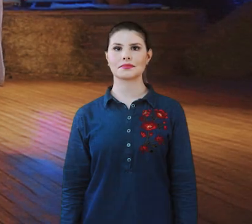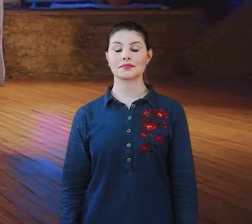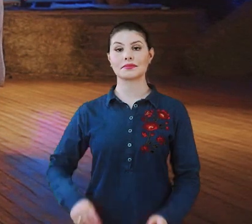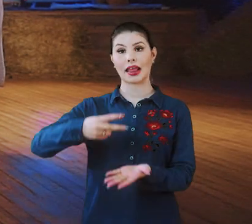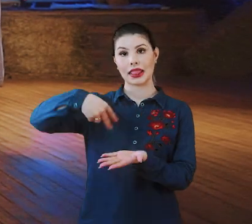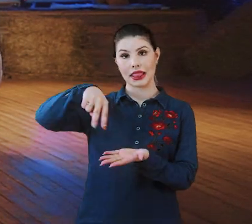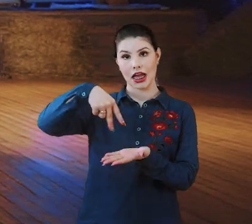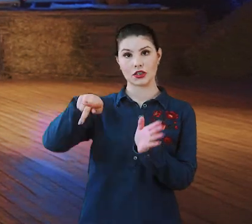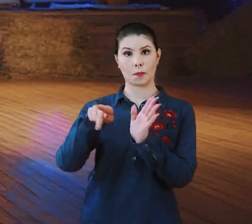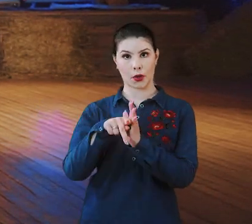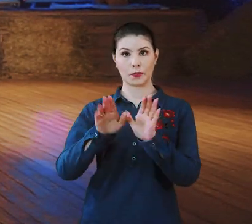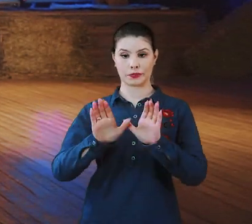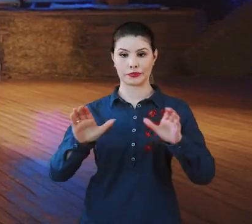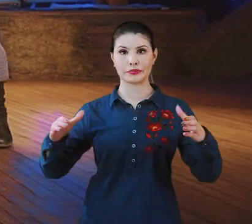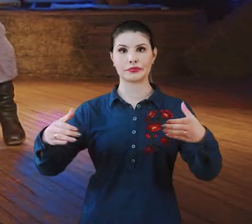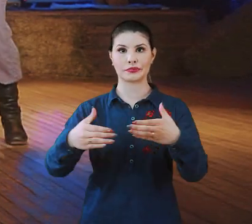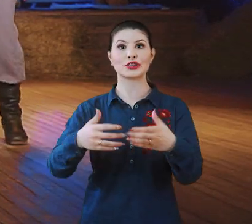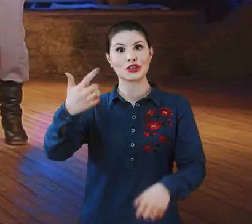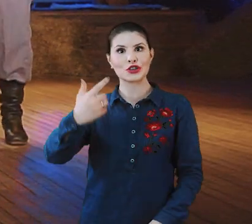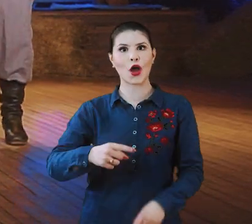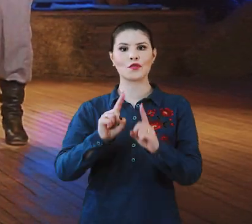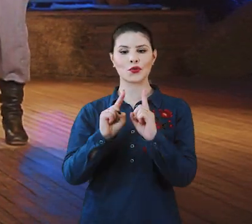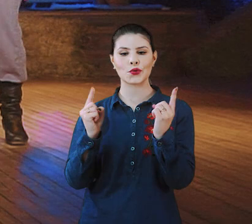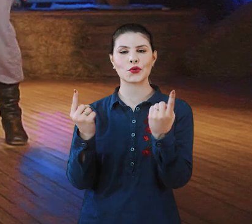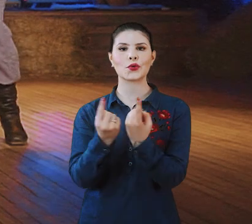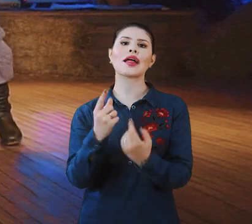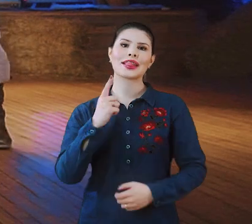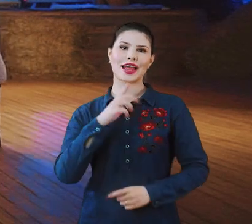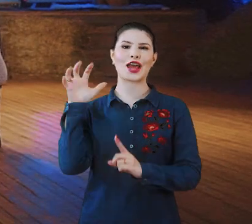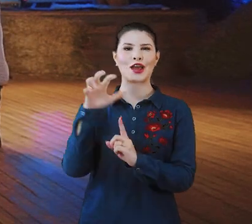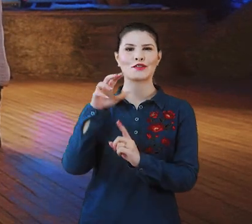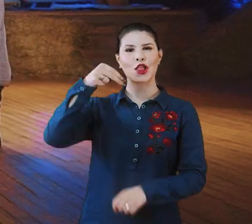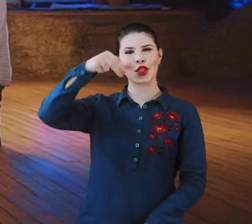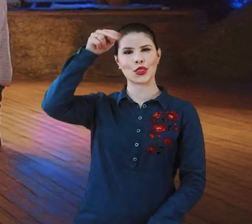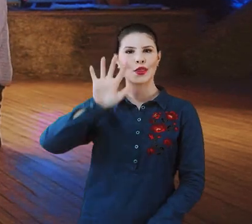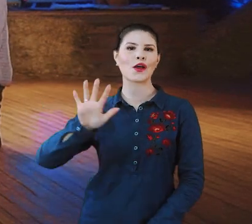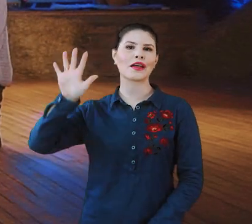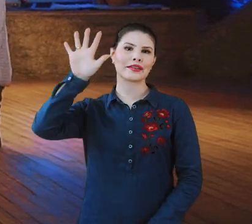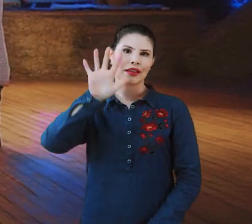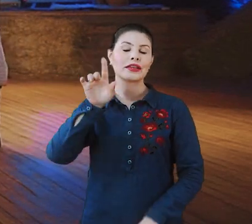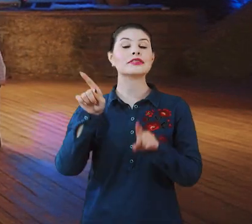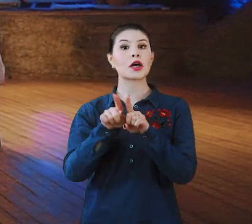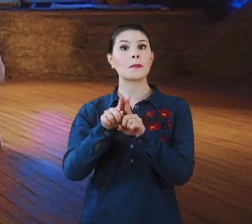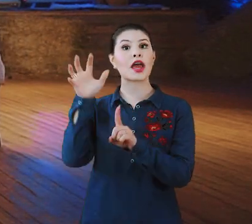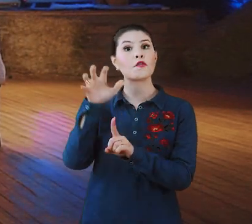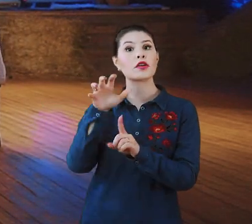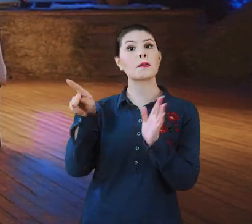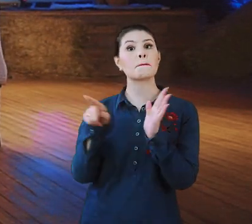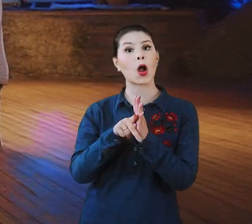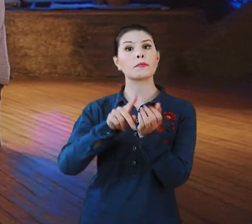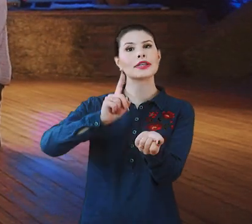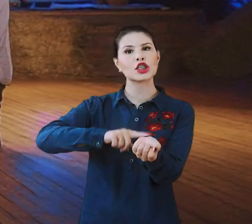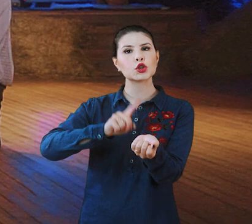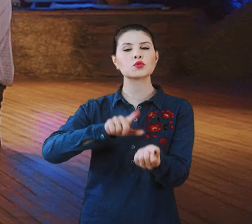Dança do balaio, mais uma dança de roda. Dança com influência nordestina. Seu ritmo vem da influência do lundu, o